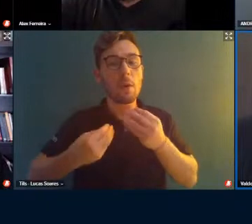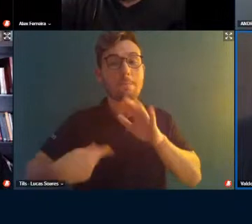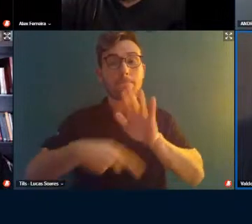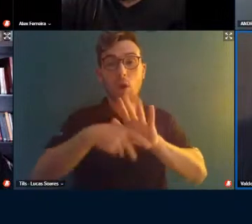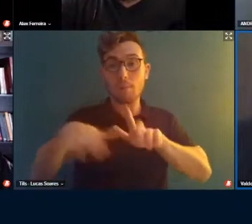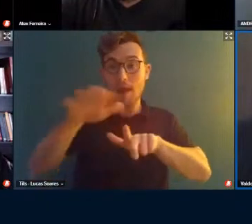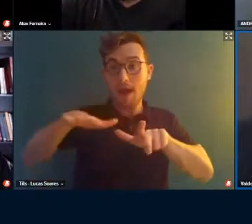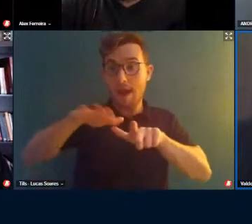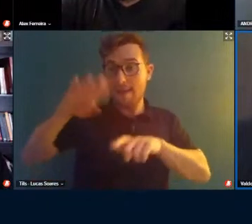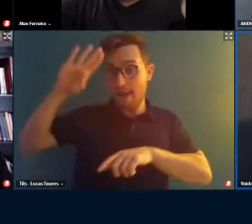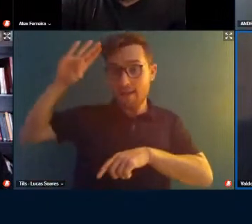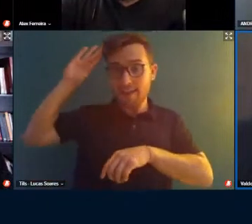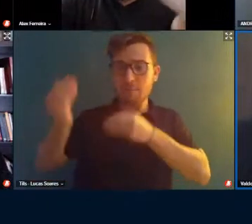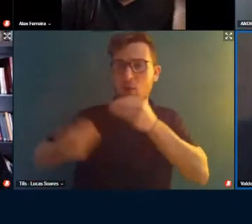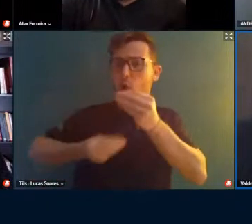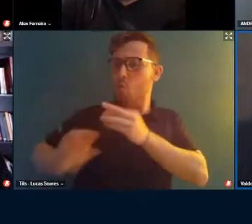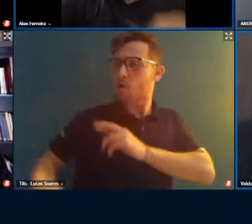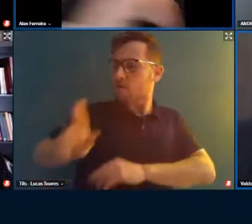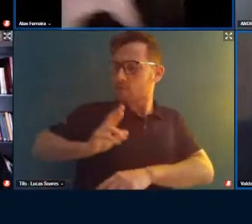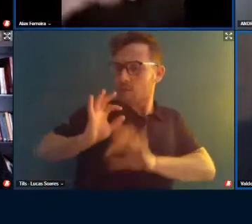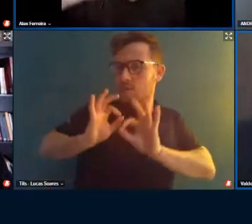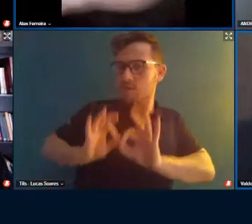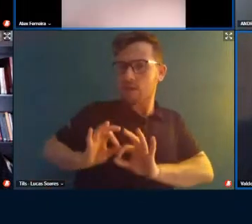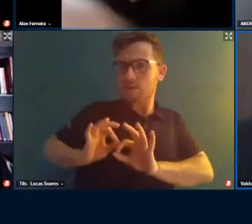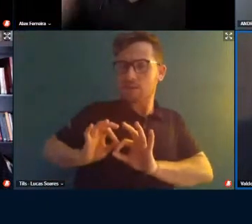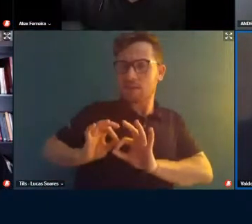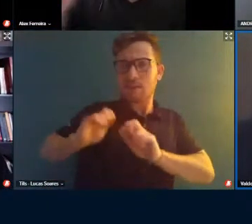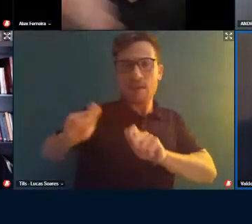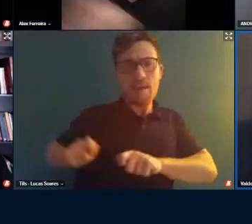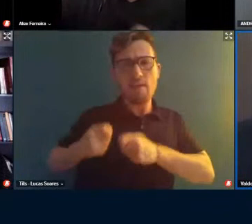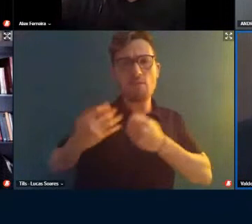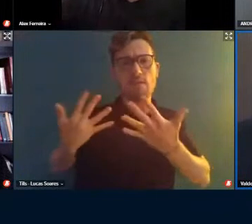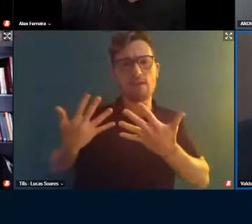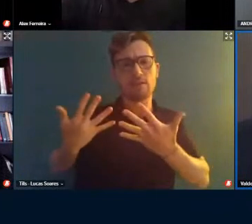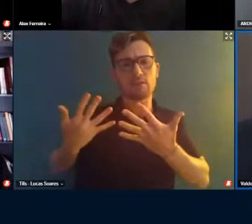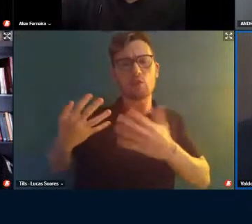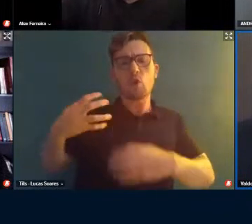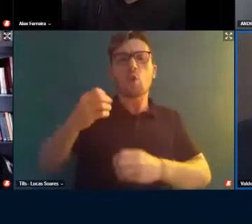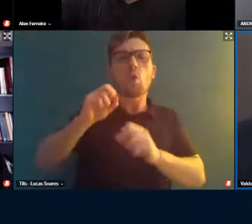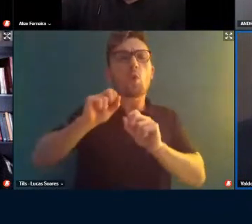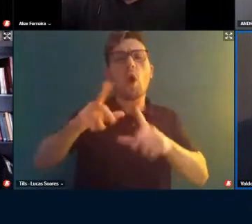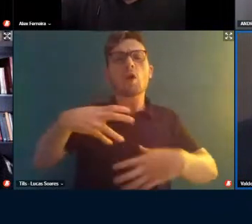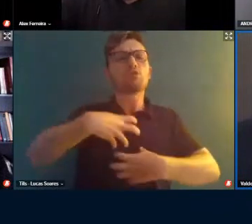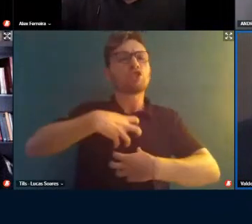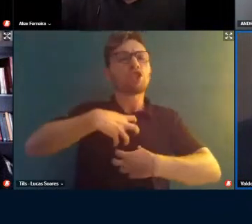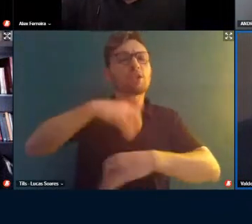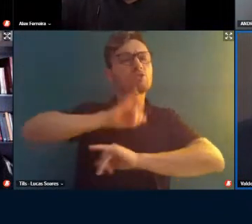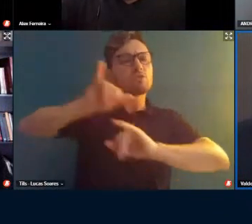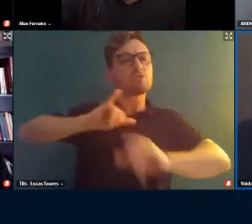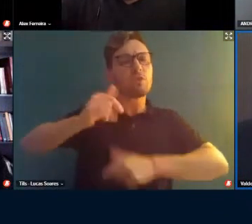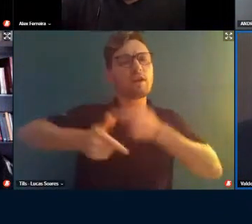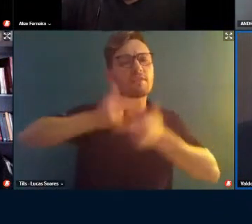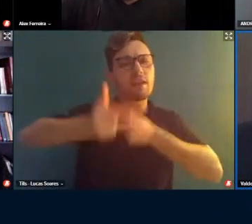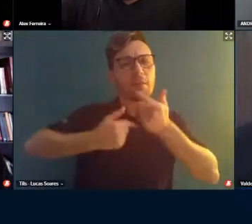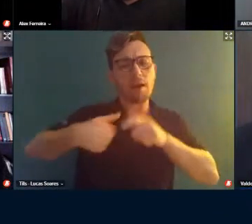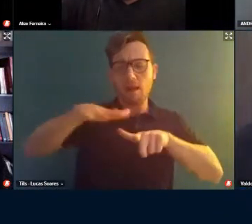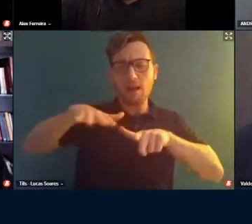acadêmico, além deste evento, qual outra forma vocês divulgaram o trabalho de vocês no meio